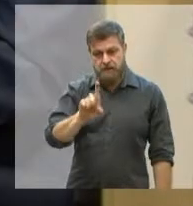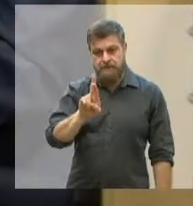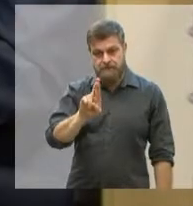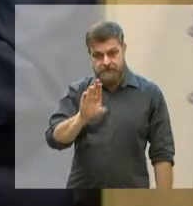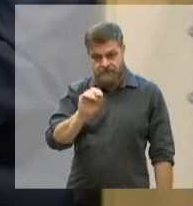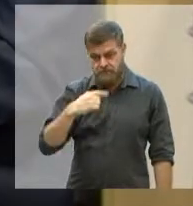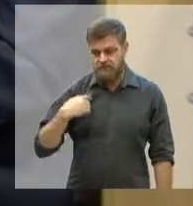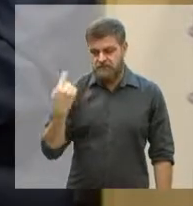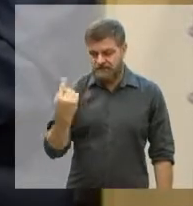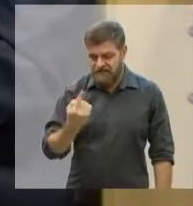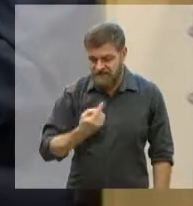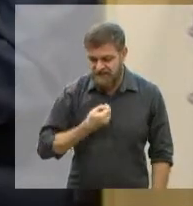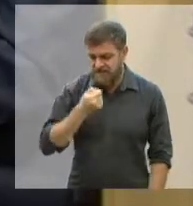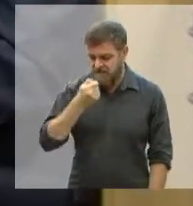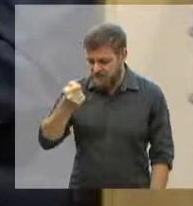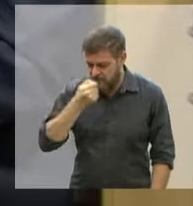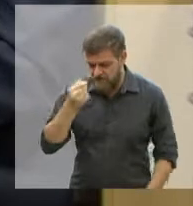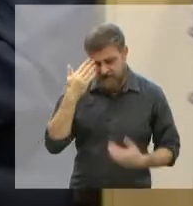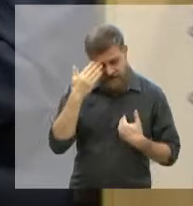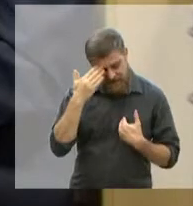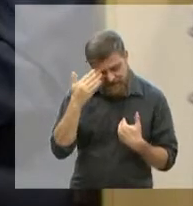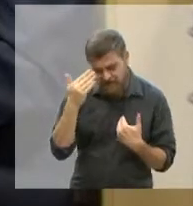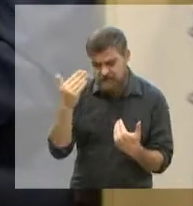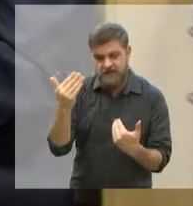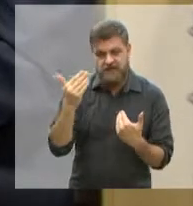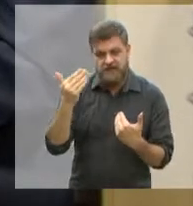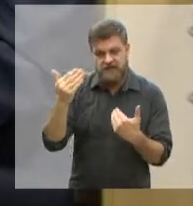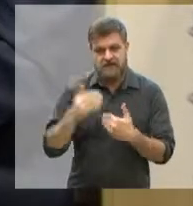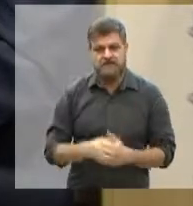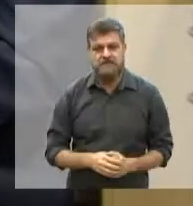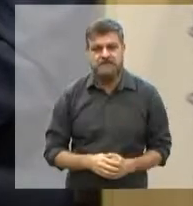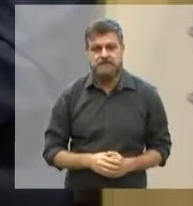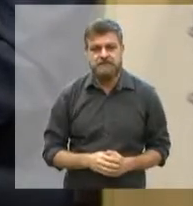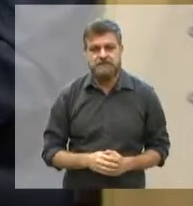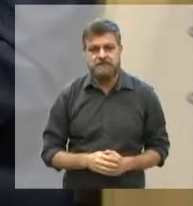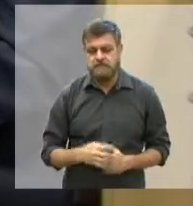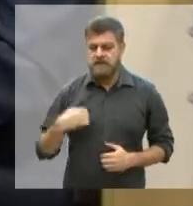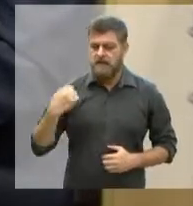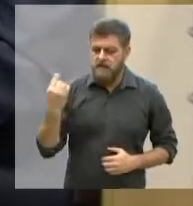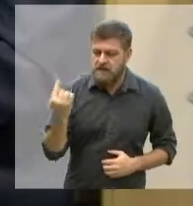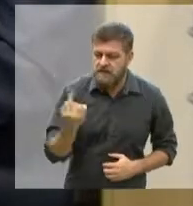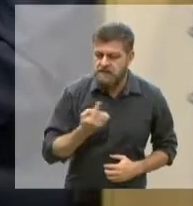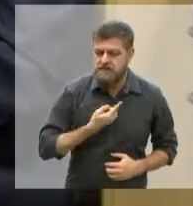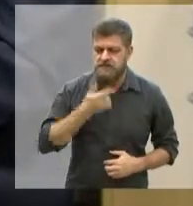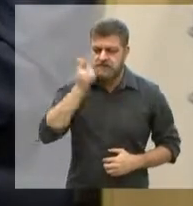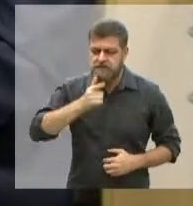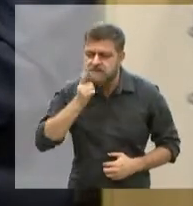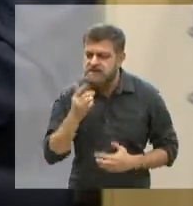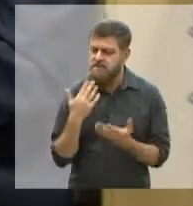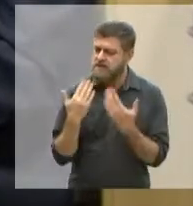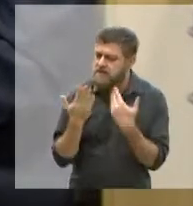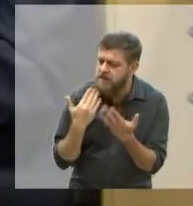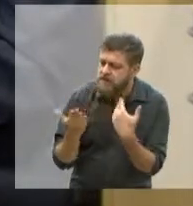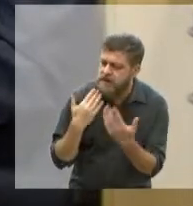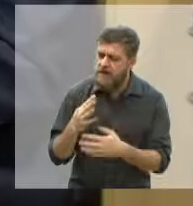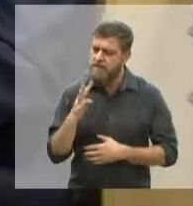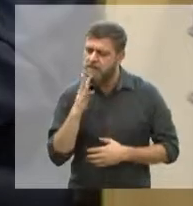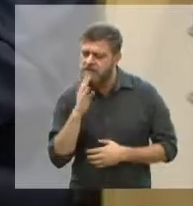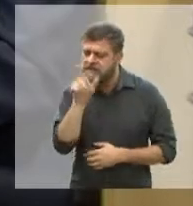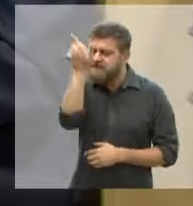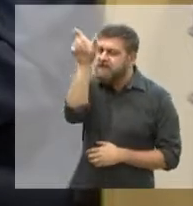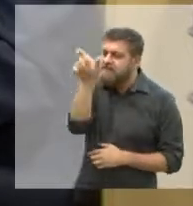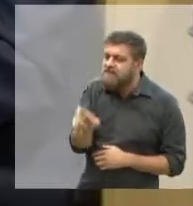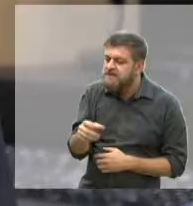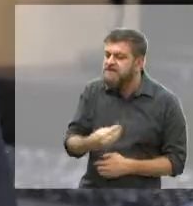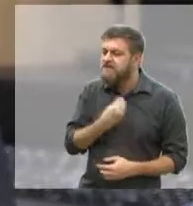gabinete para receber a nossa equipe. Então, desde já, vereador, eu quero agradecer o senhor por deixar aí a gente entrar, bater um papo, conhecer um pouquinho mais sobre a sua